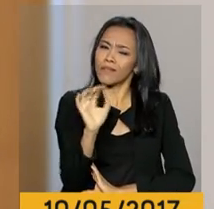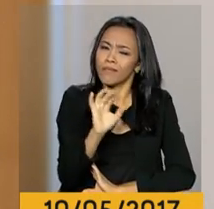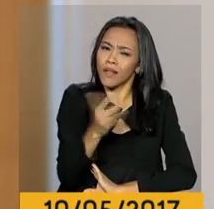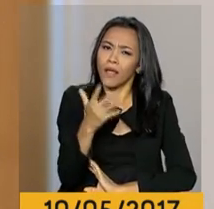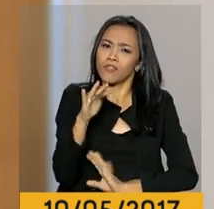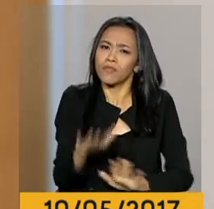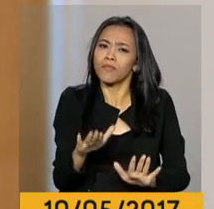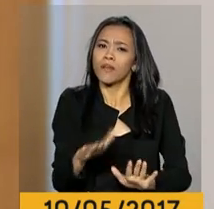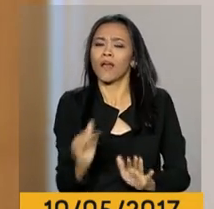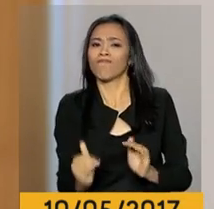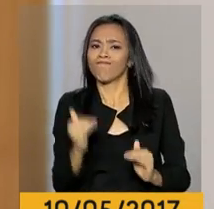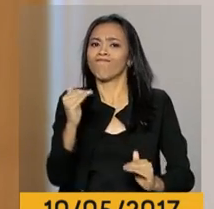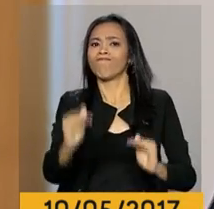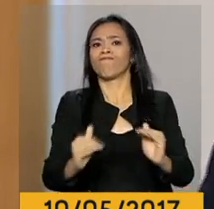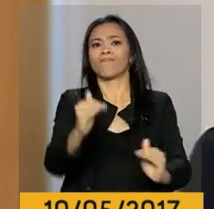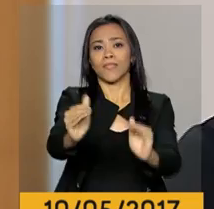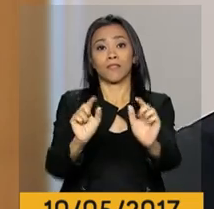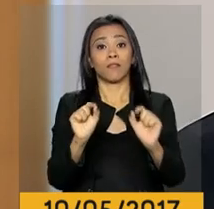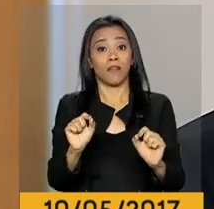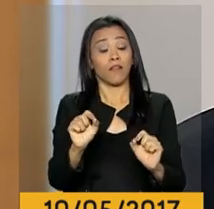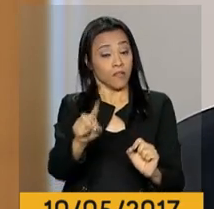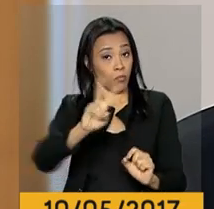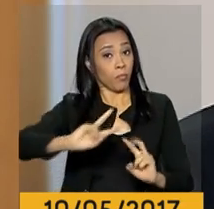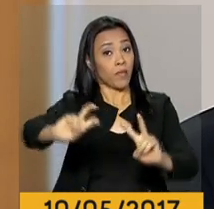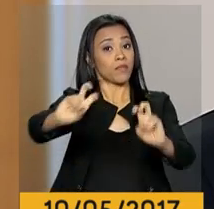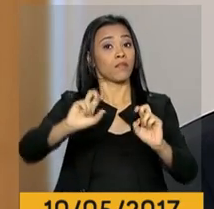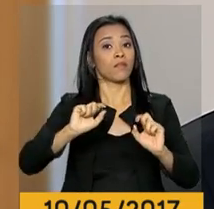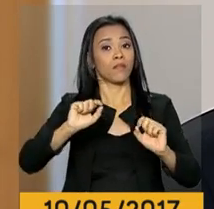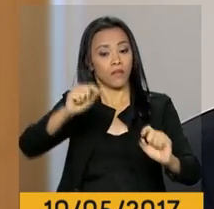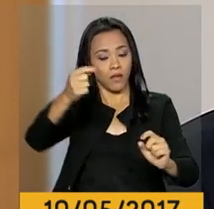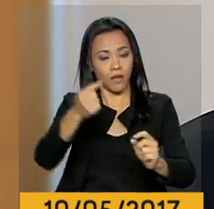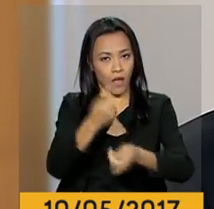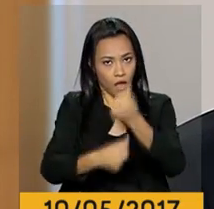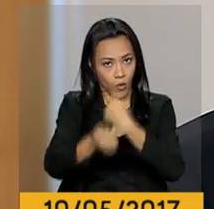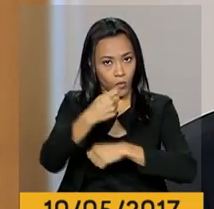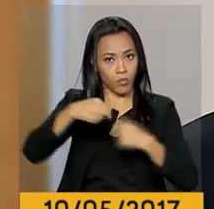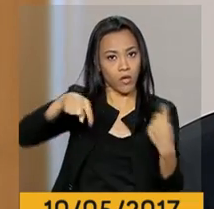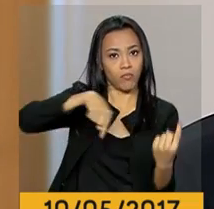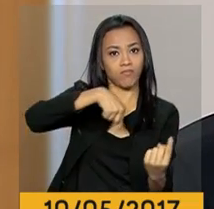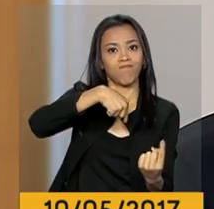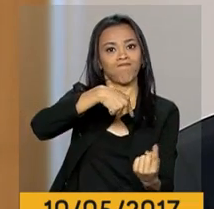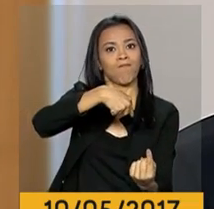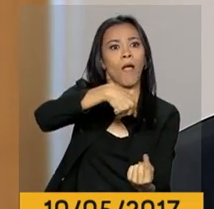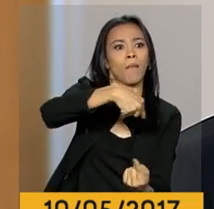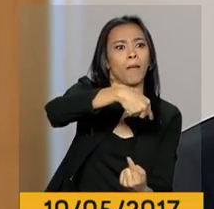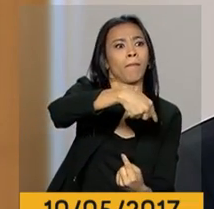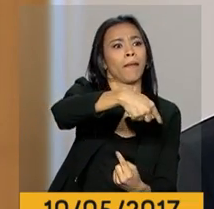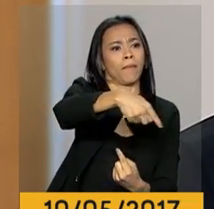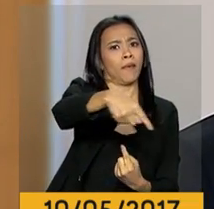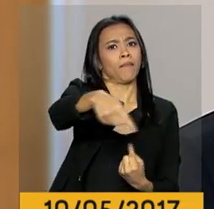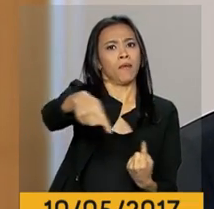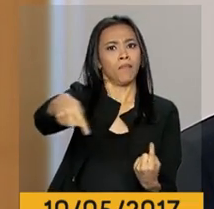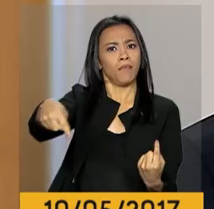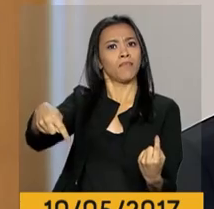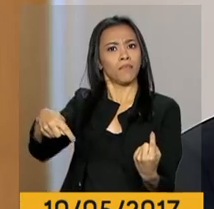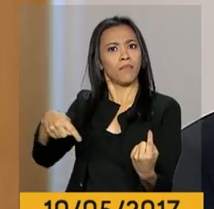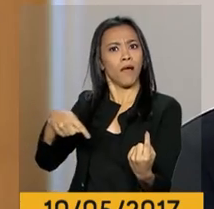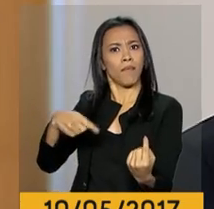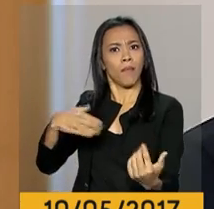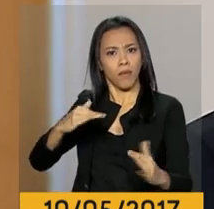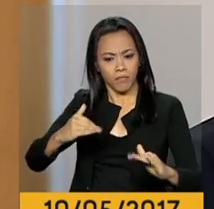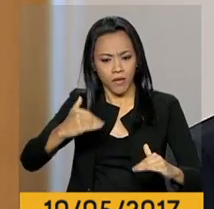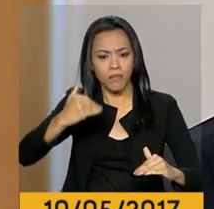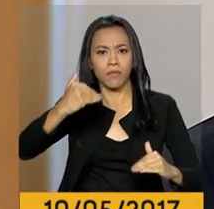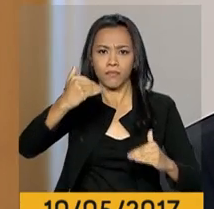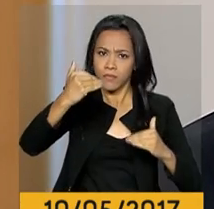mas vigorosamente a economia está eh dando sinais de crescimento né a economia